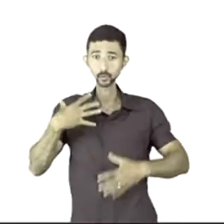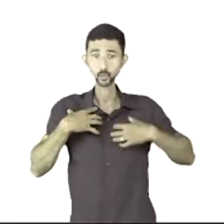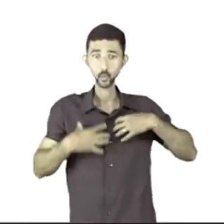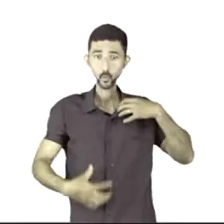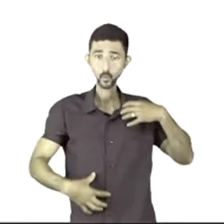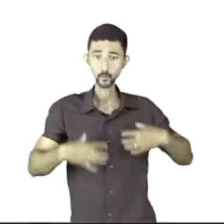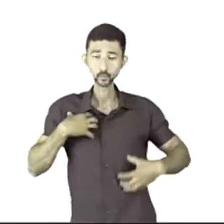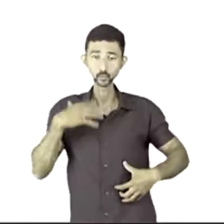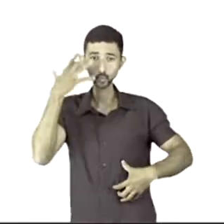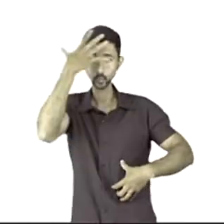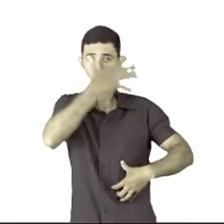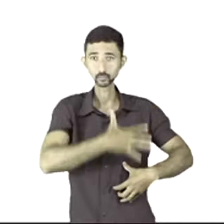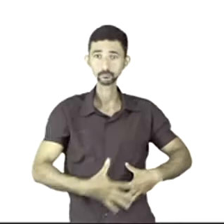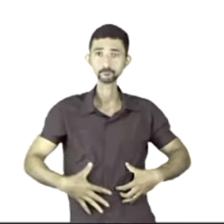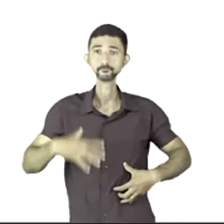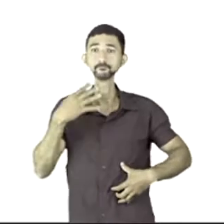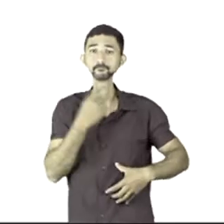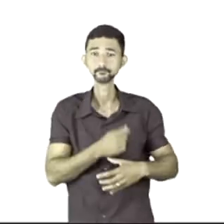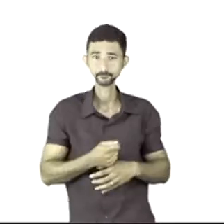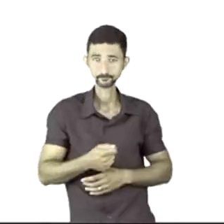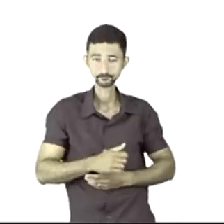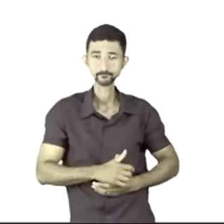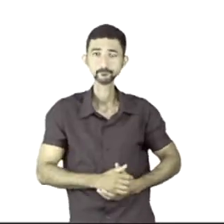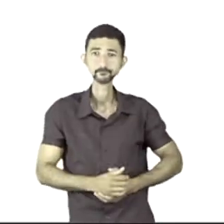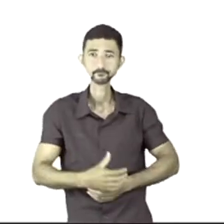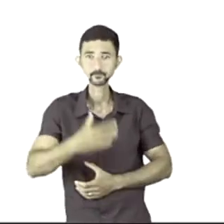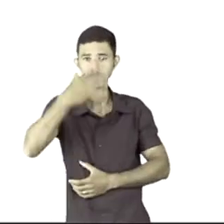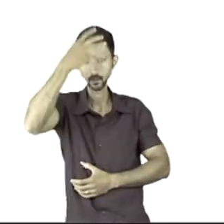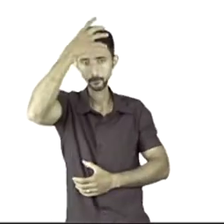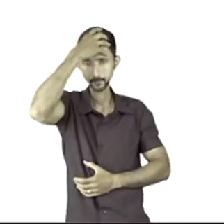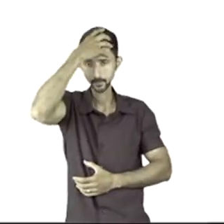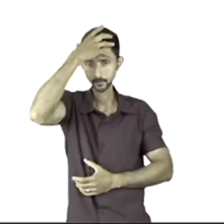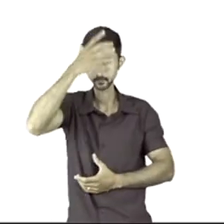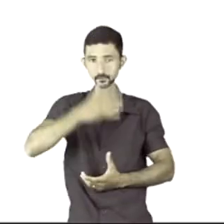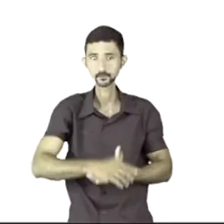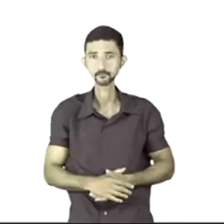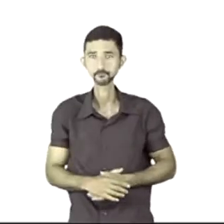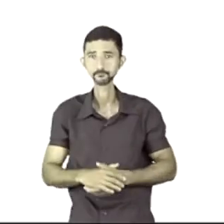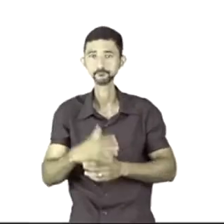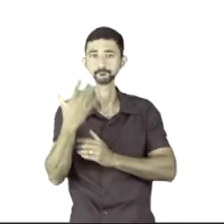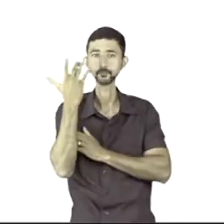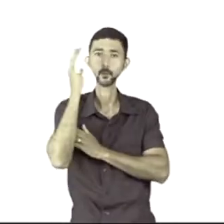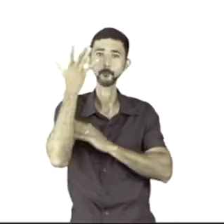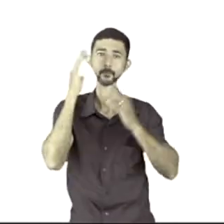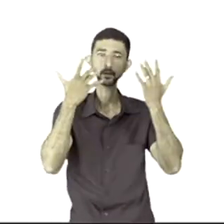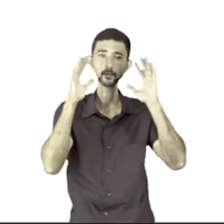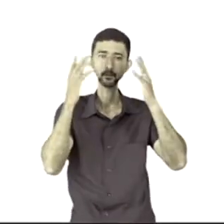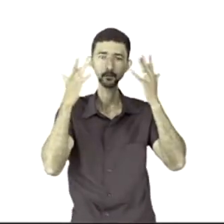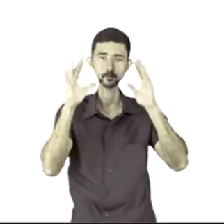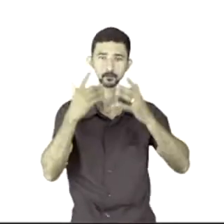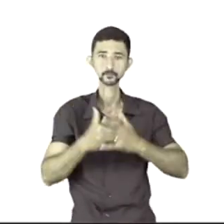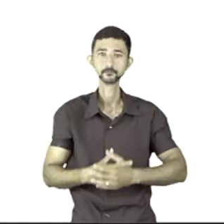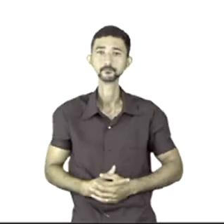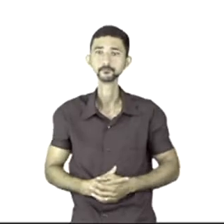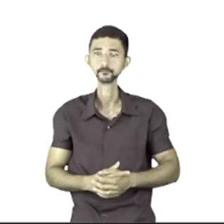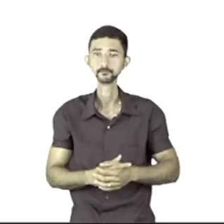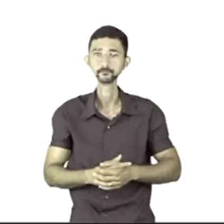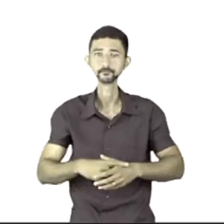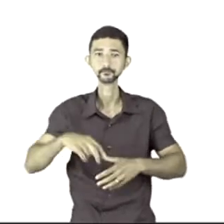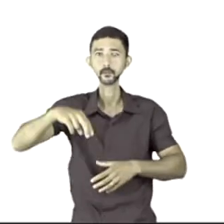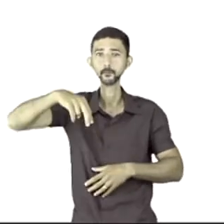corpo, olha, o corpo inteiro aí, ó. Então, a cabeça, os braços, né,